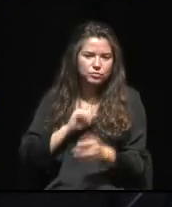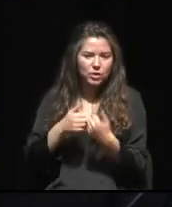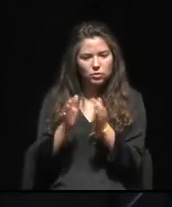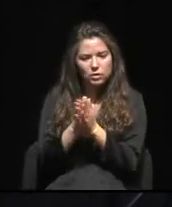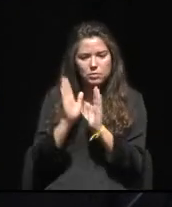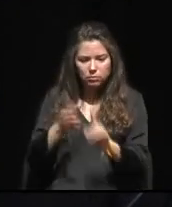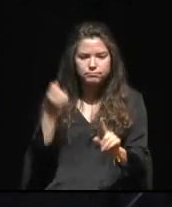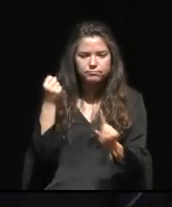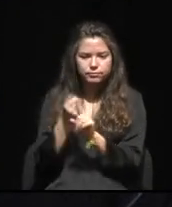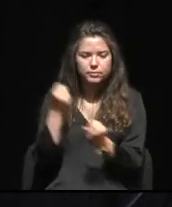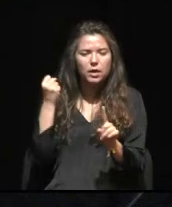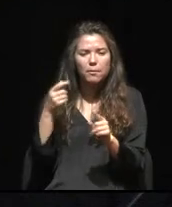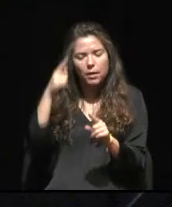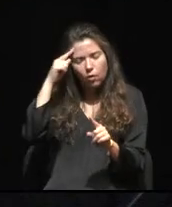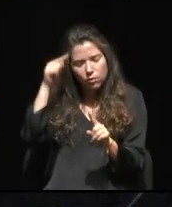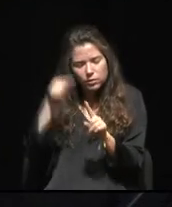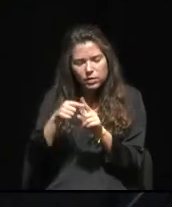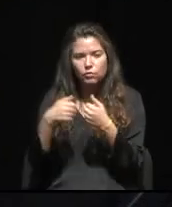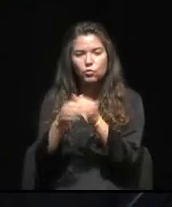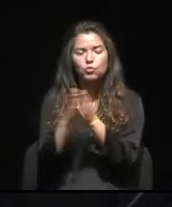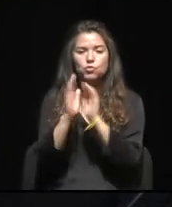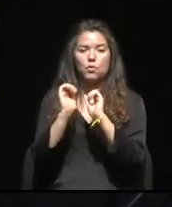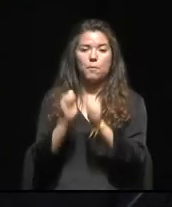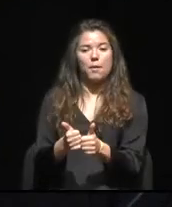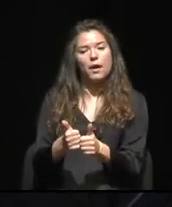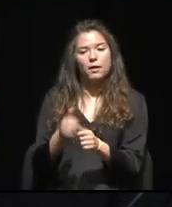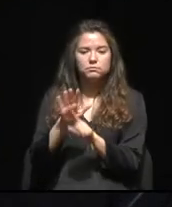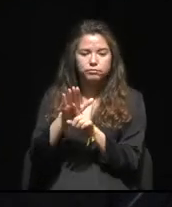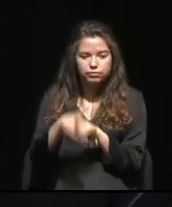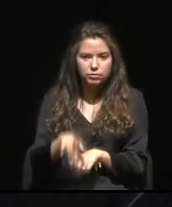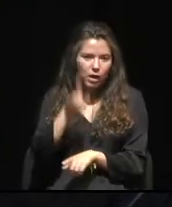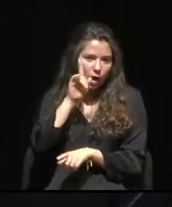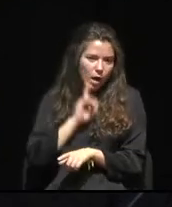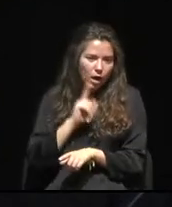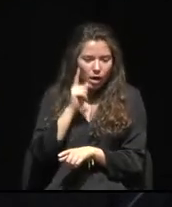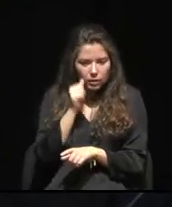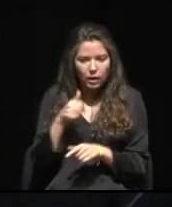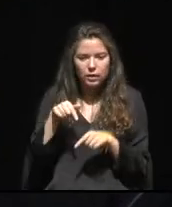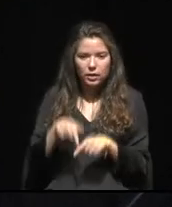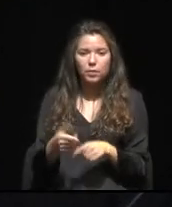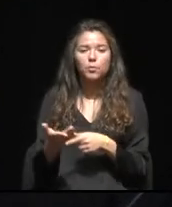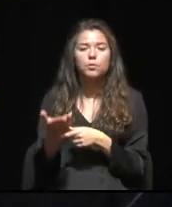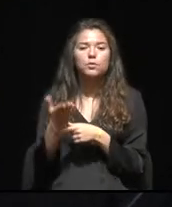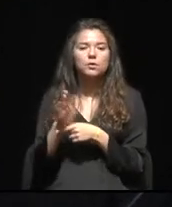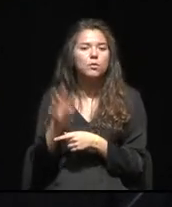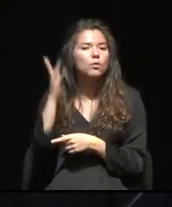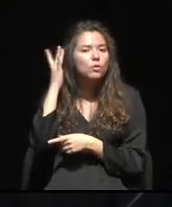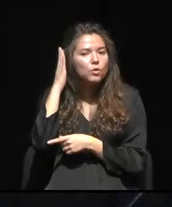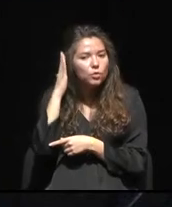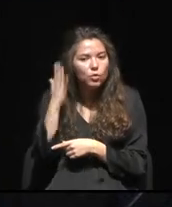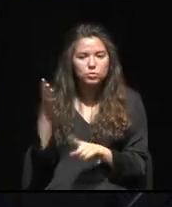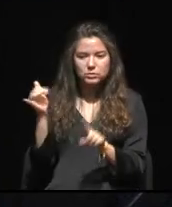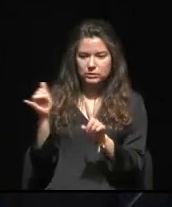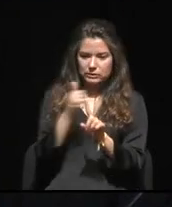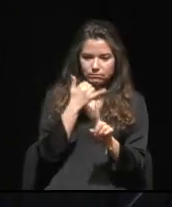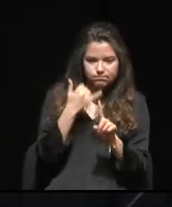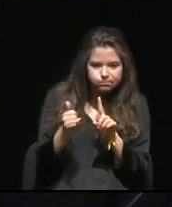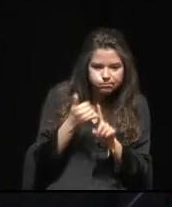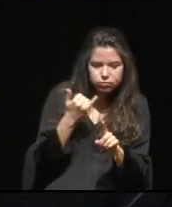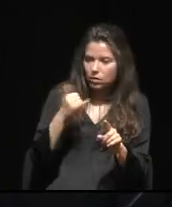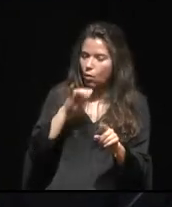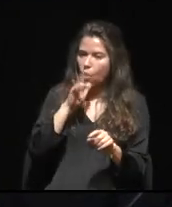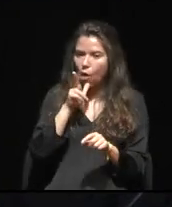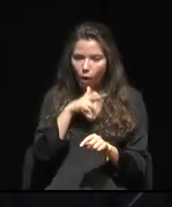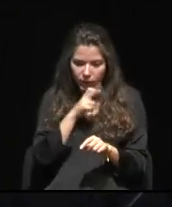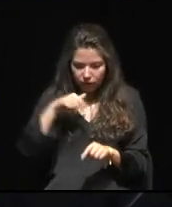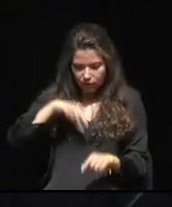esteja tudo bem E é este preconceito de género que temos enraizado que está por exemplo na origem dos números terríveis de violência doméstica que temos no